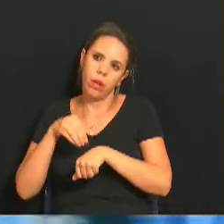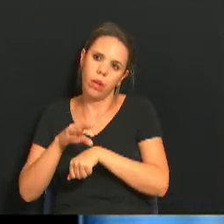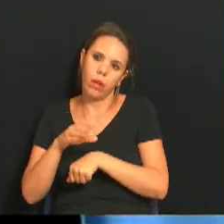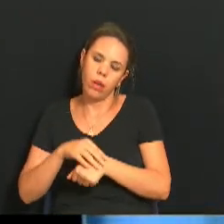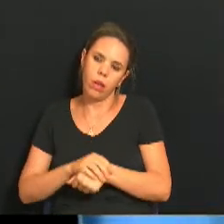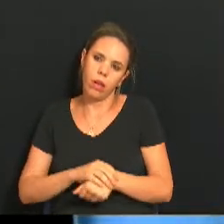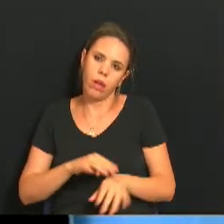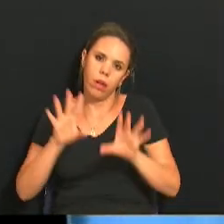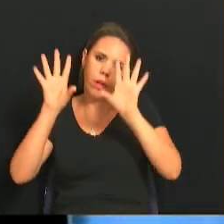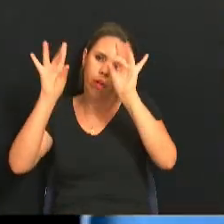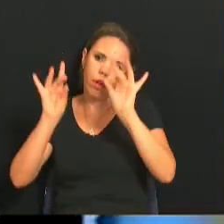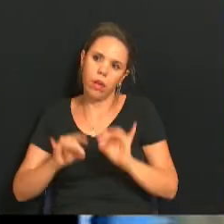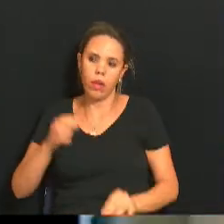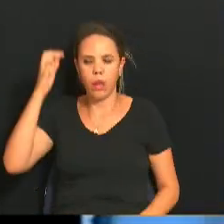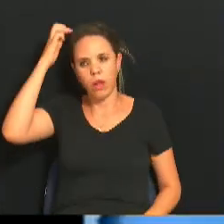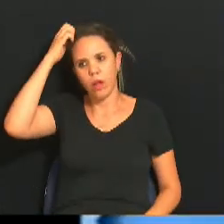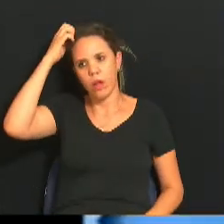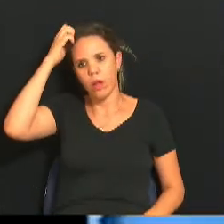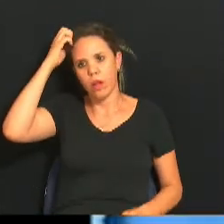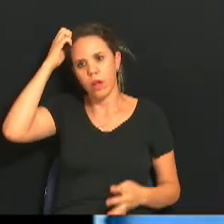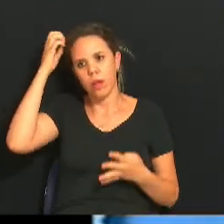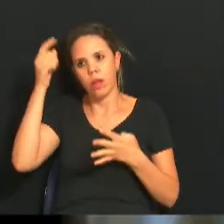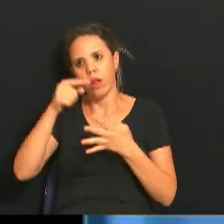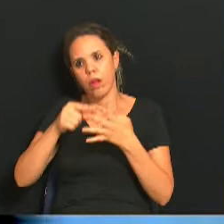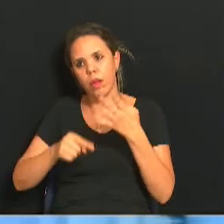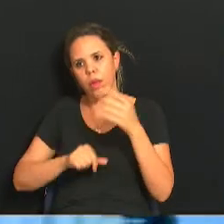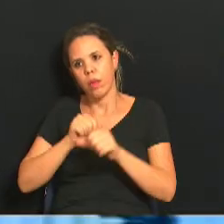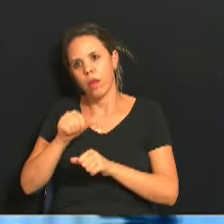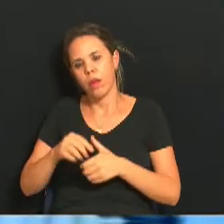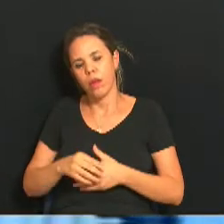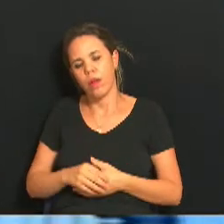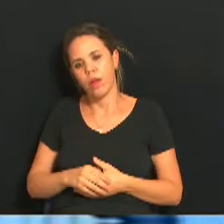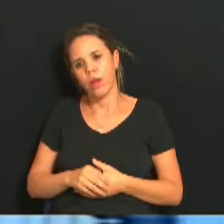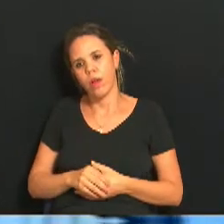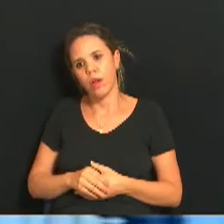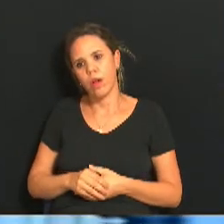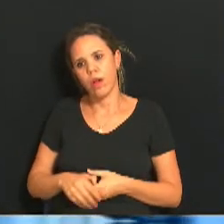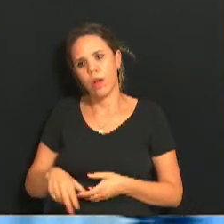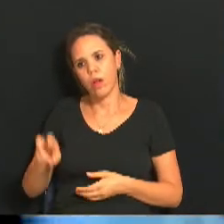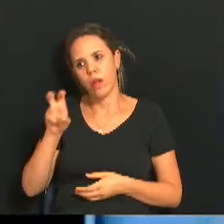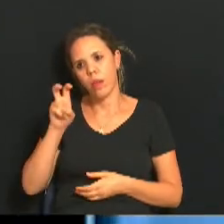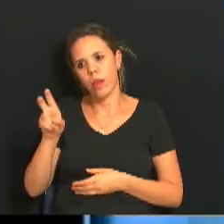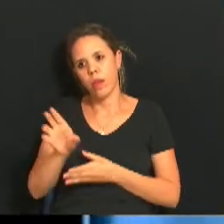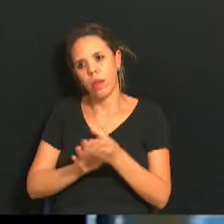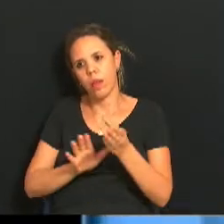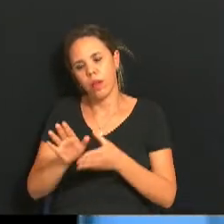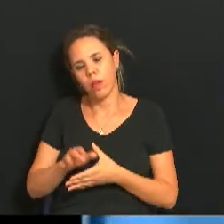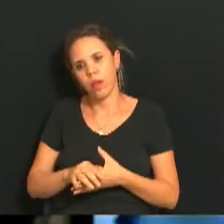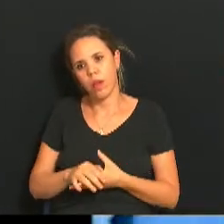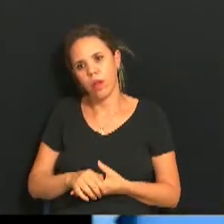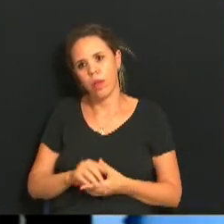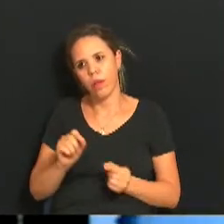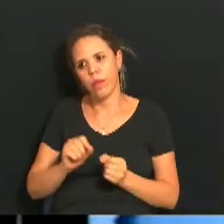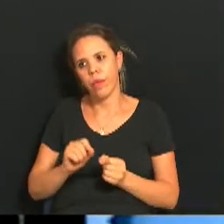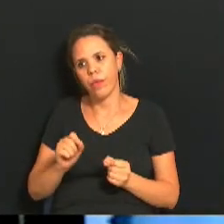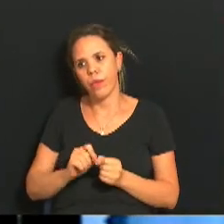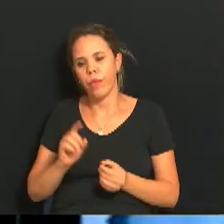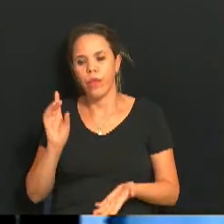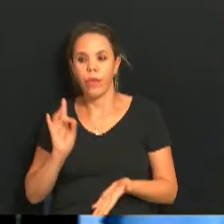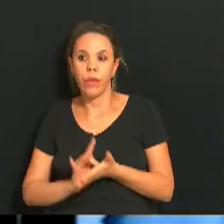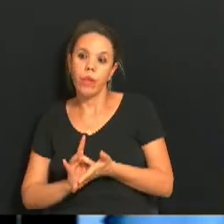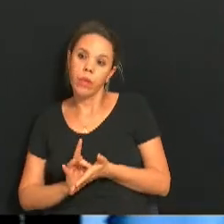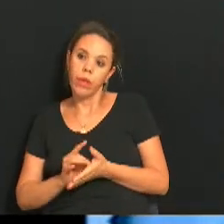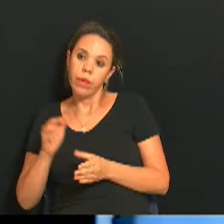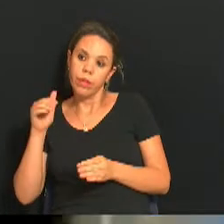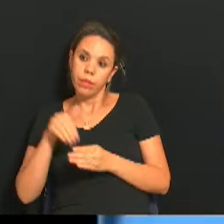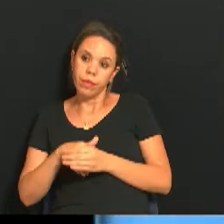detalhamento essas quatro alterações né com a quinta recomendação é do que foi efetivamente